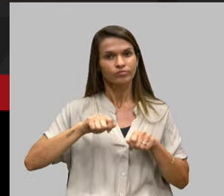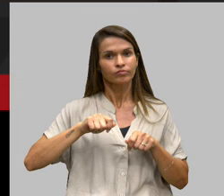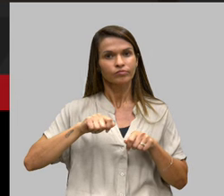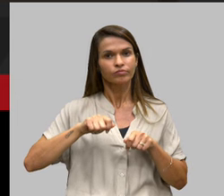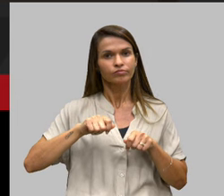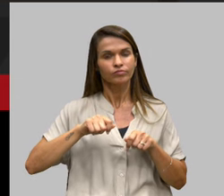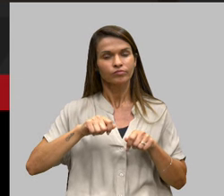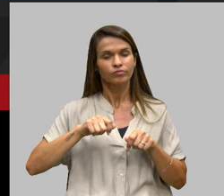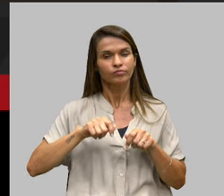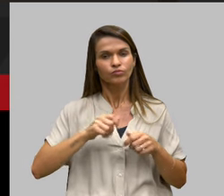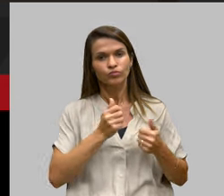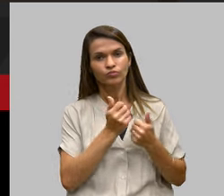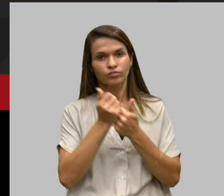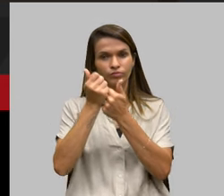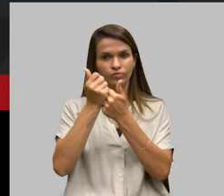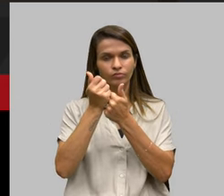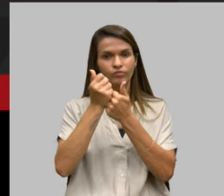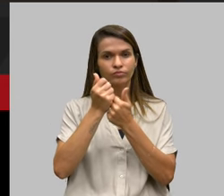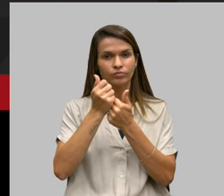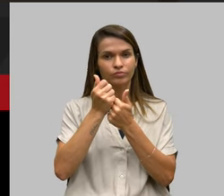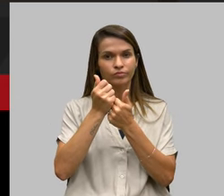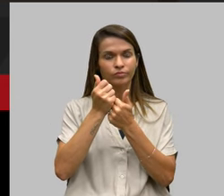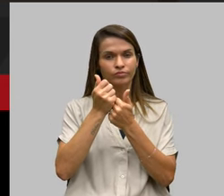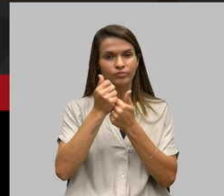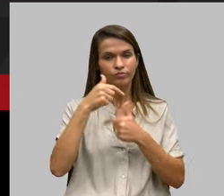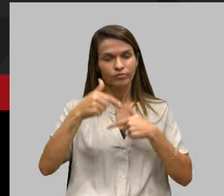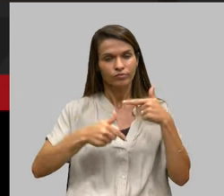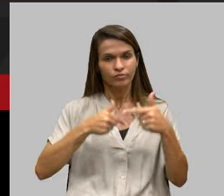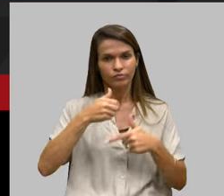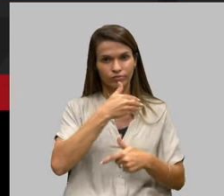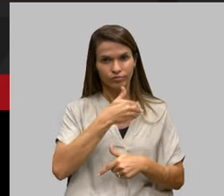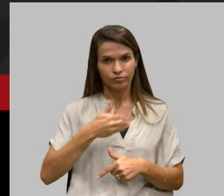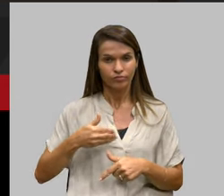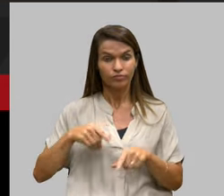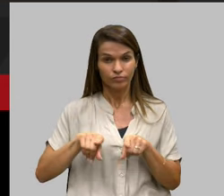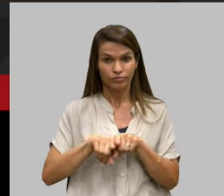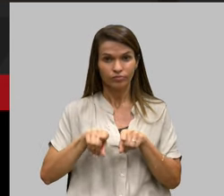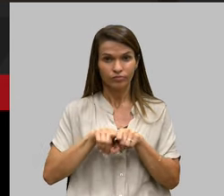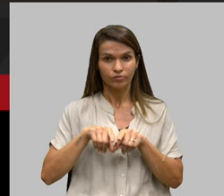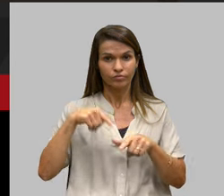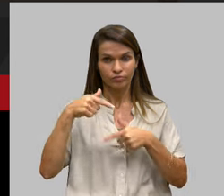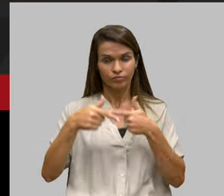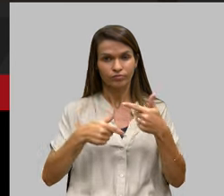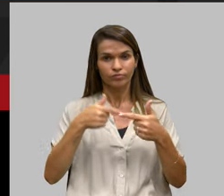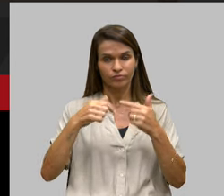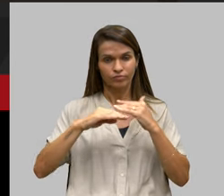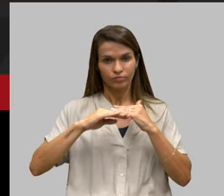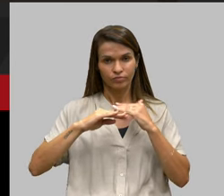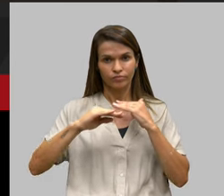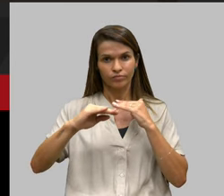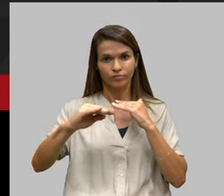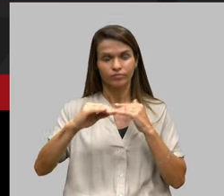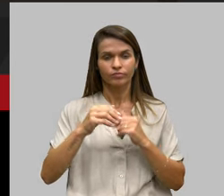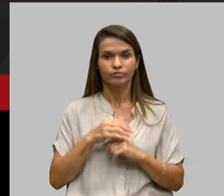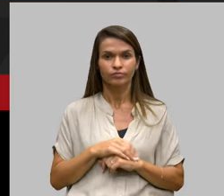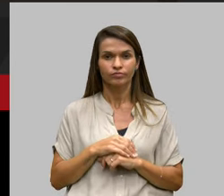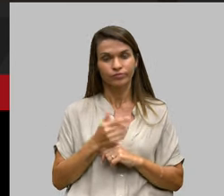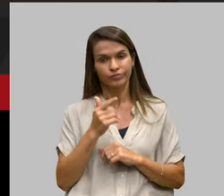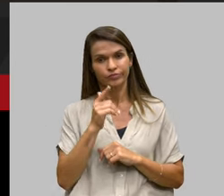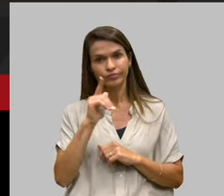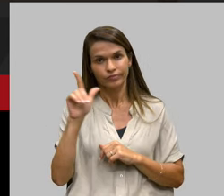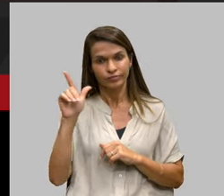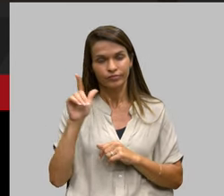pú e as condições para aquisição de estabilidade próximo assim